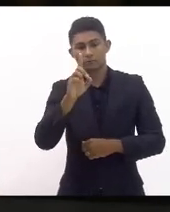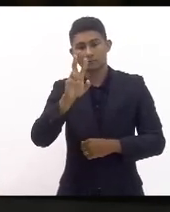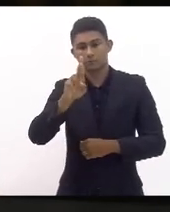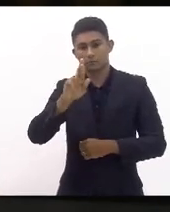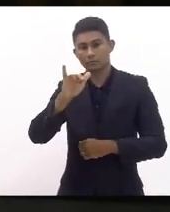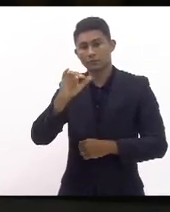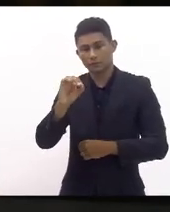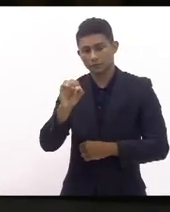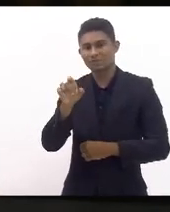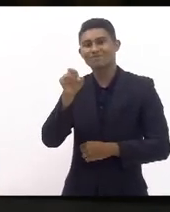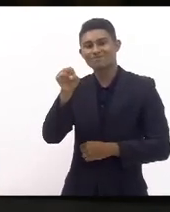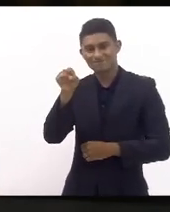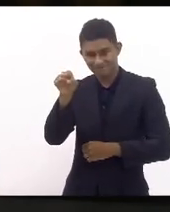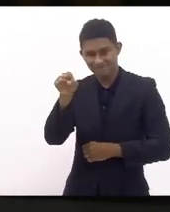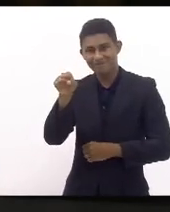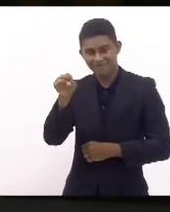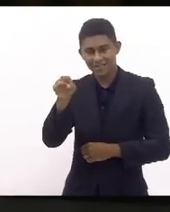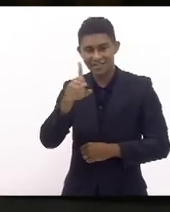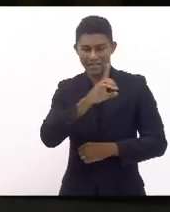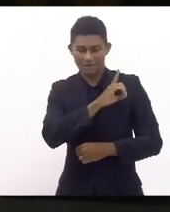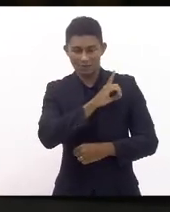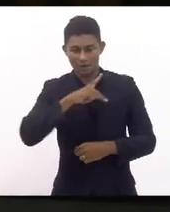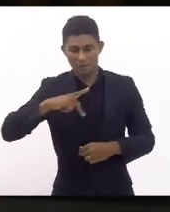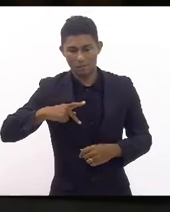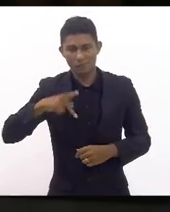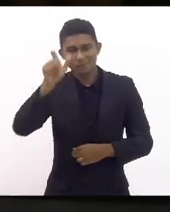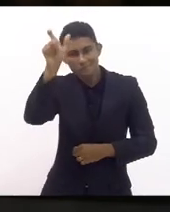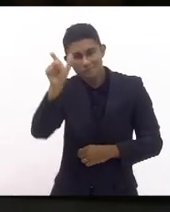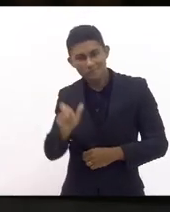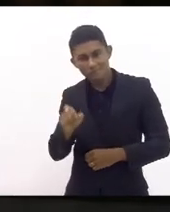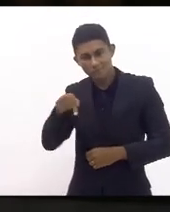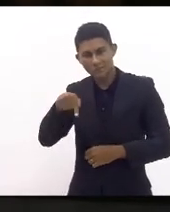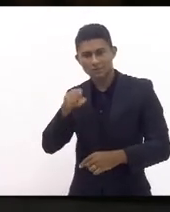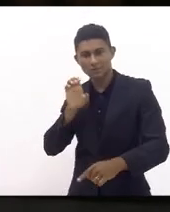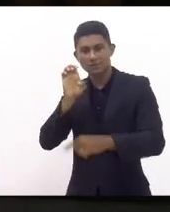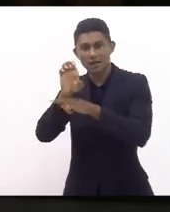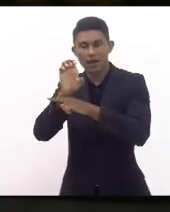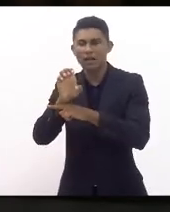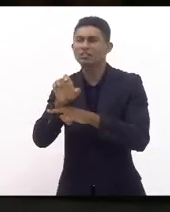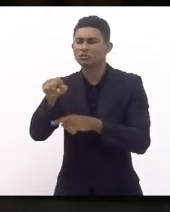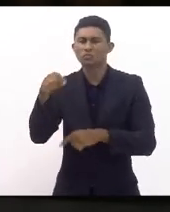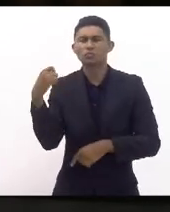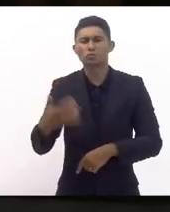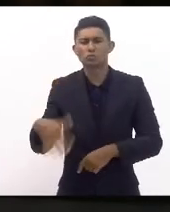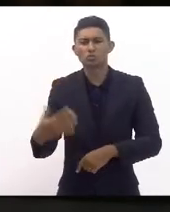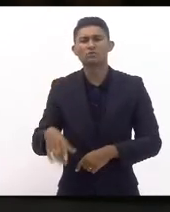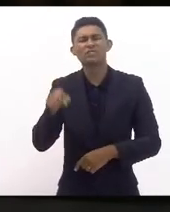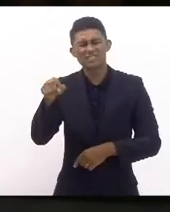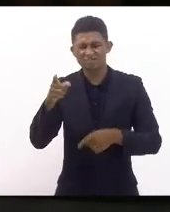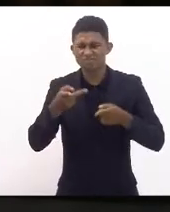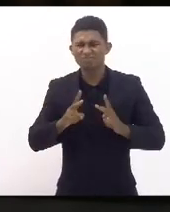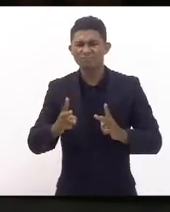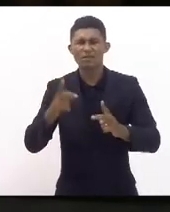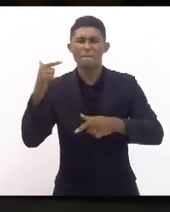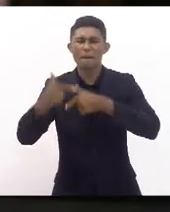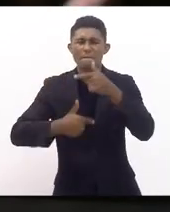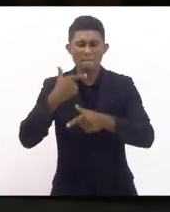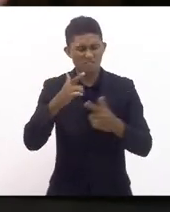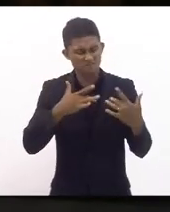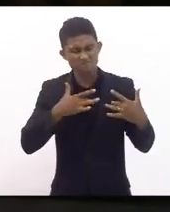defensor público do Estado, é uma figura extraordinária, na realidade, generoso, né? E, ao mesmo